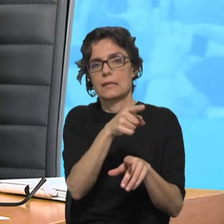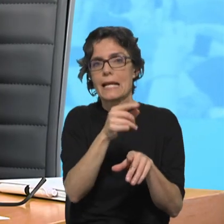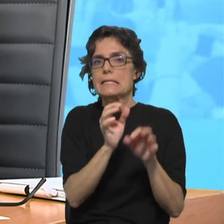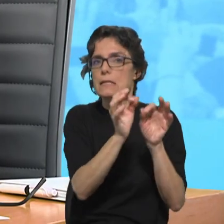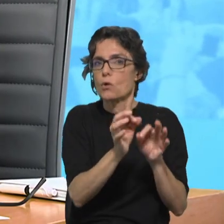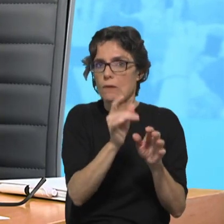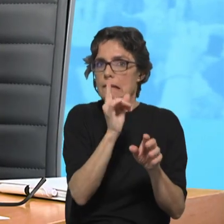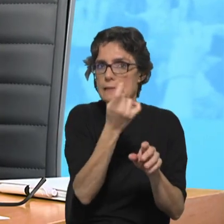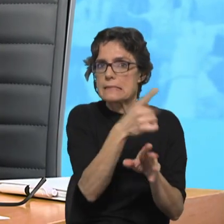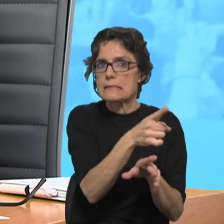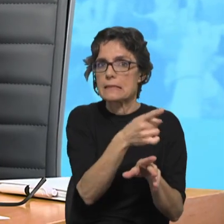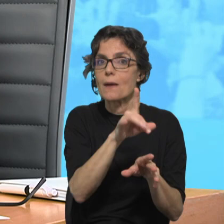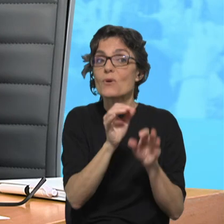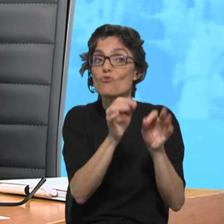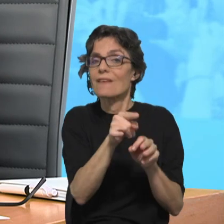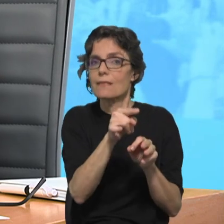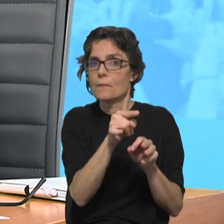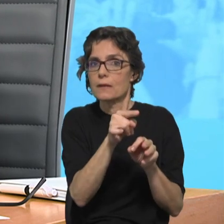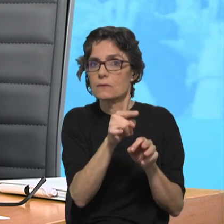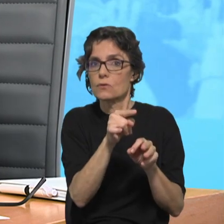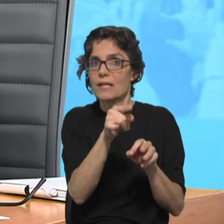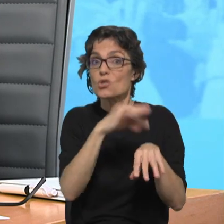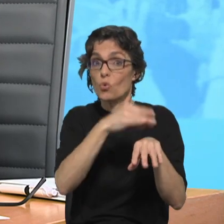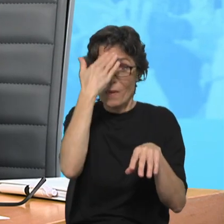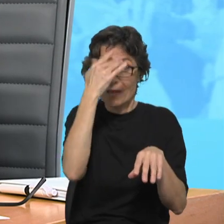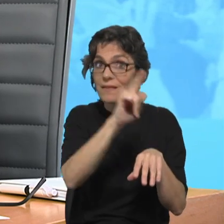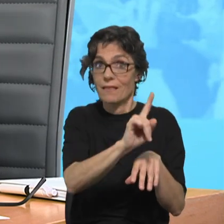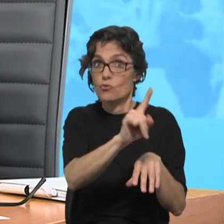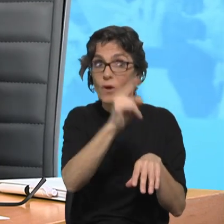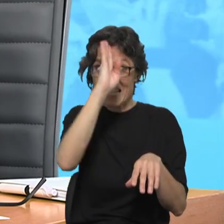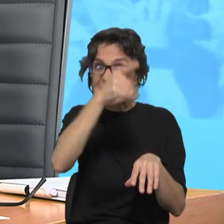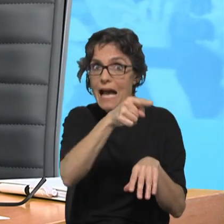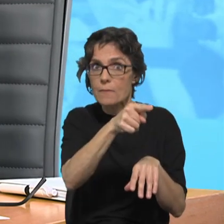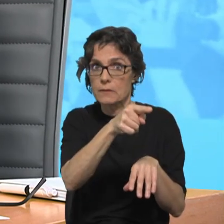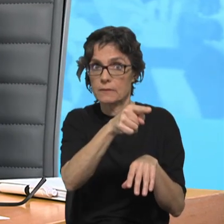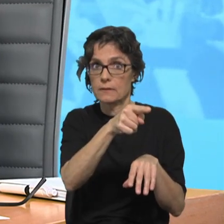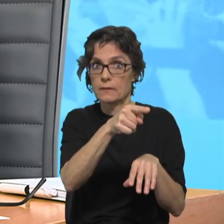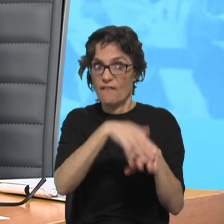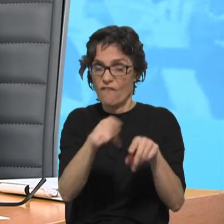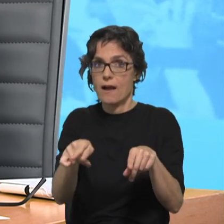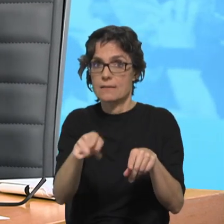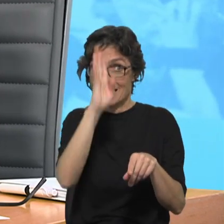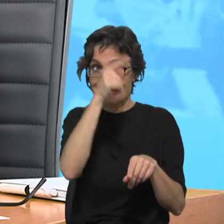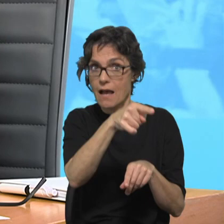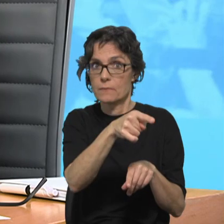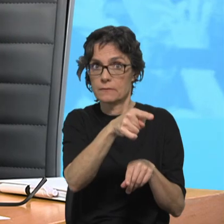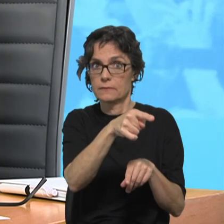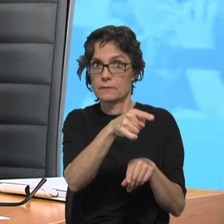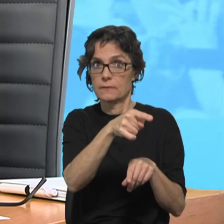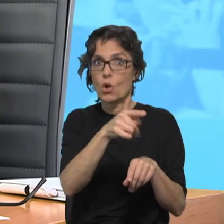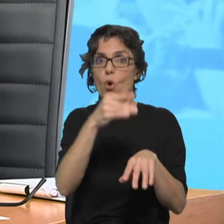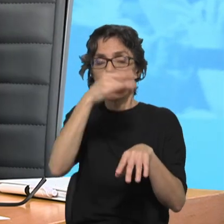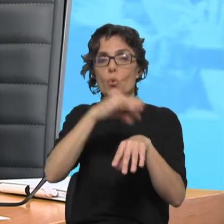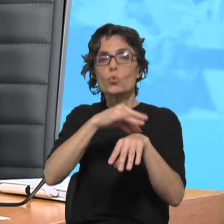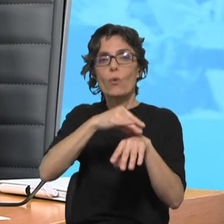não é por precisar de tratamento que ele é um doente mental. E aqui temos que perceber claramente. Os doentes